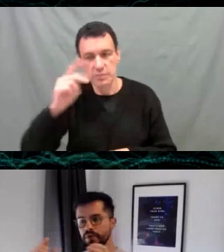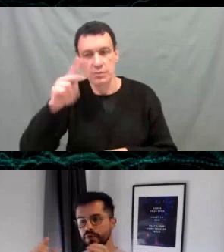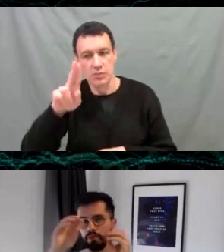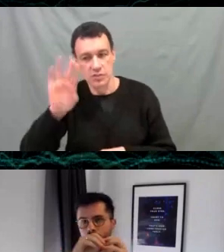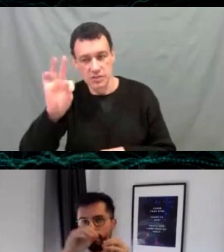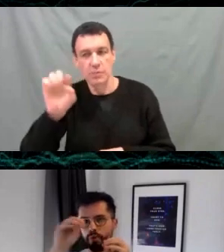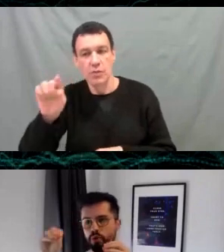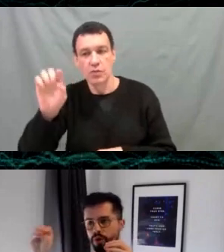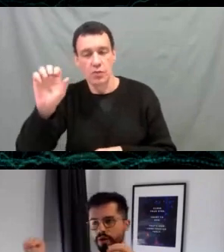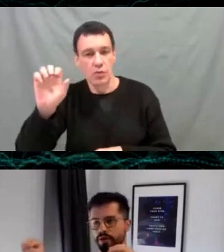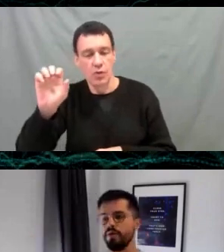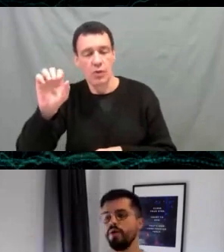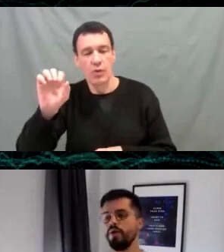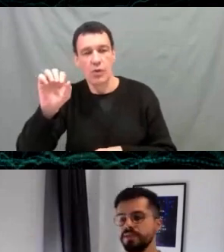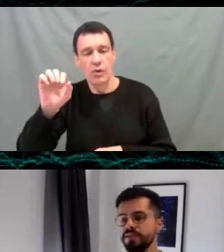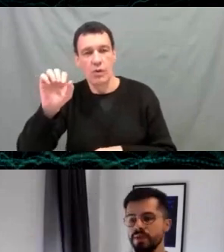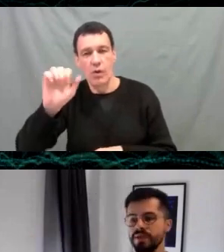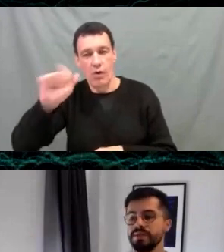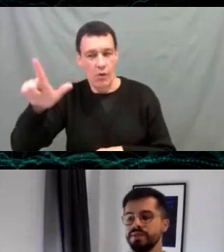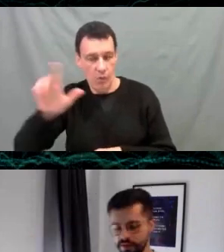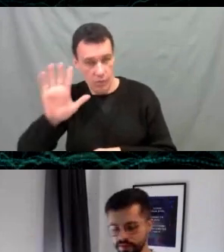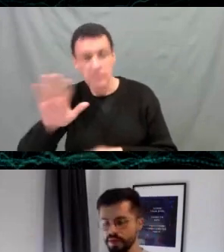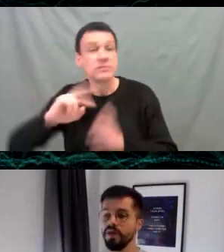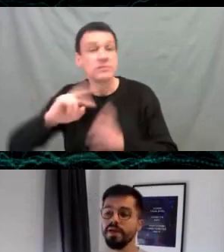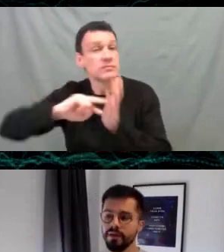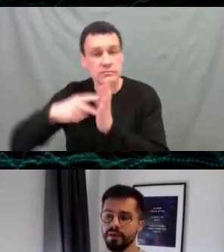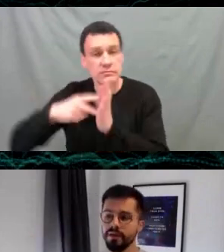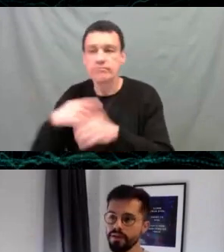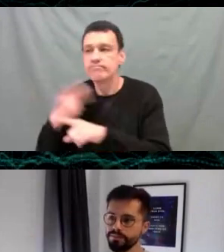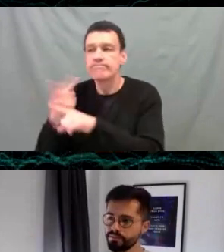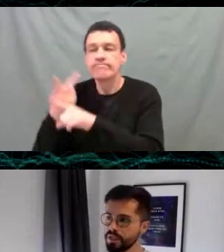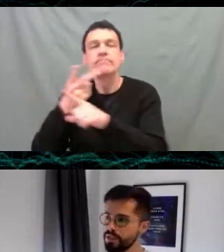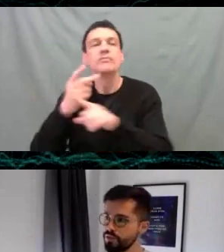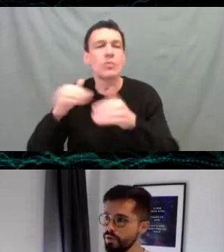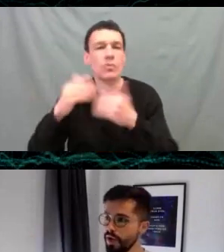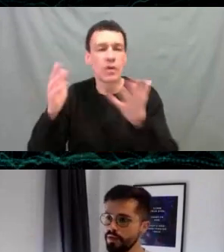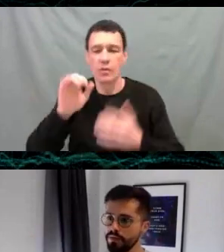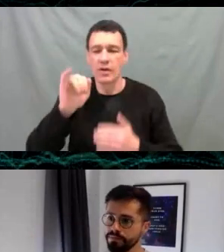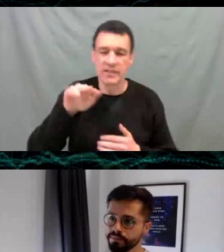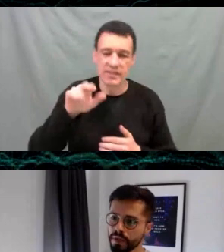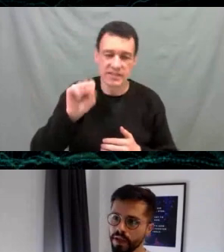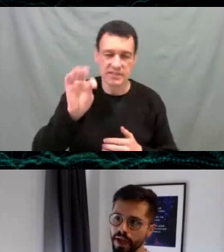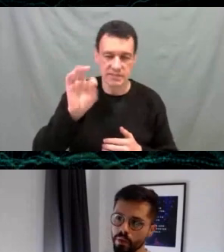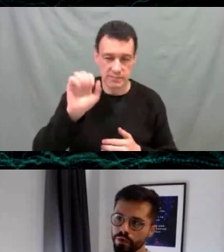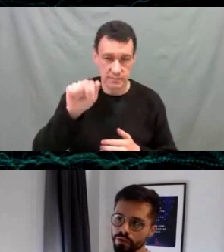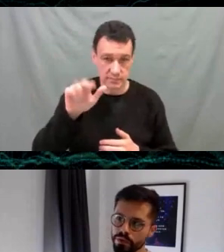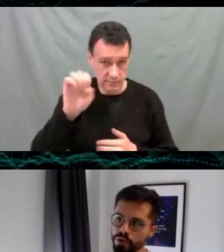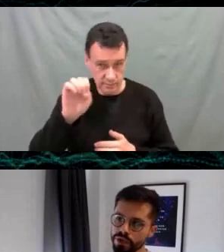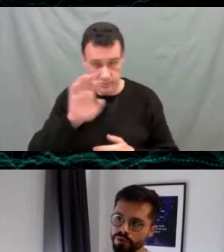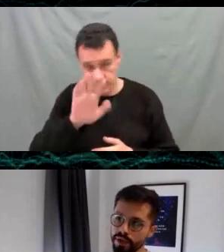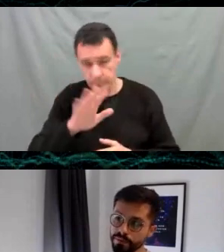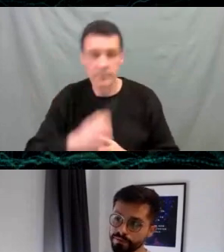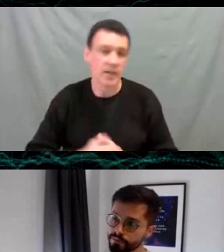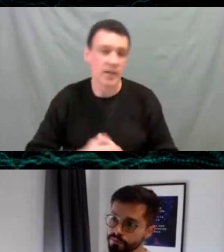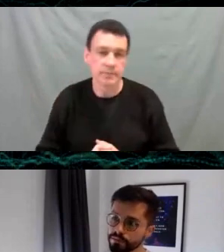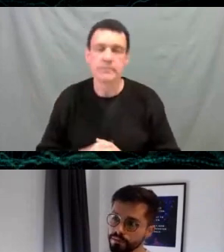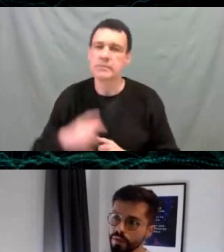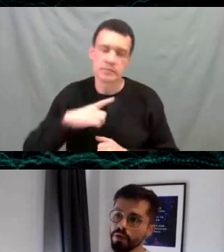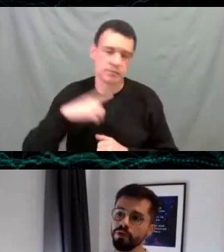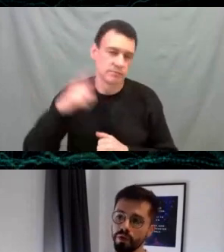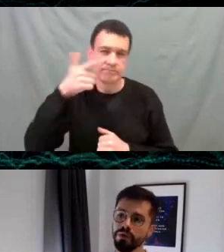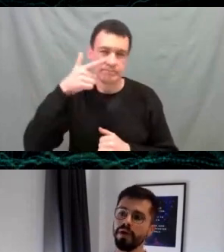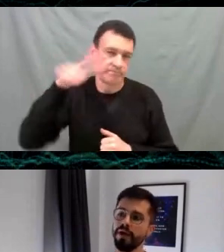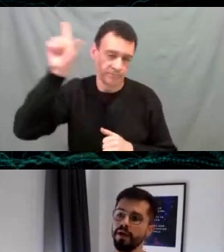eu tô passeando eu tô procurando qual deles é o snes-station que também se você olhar aqui é um outro tipo tipo eu